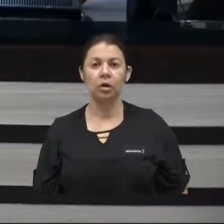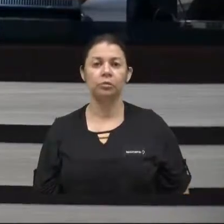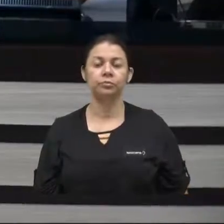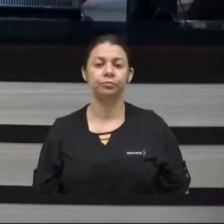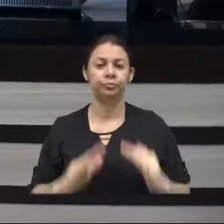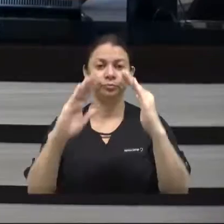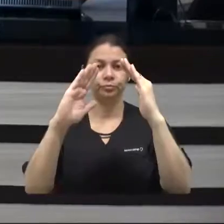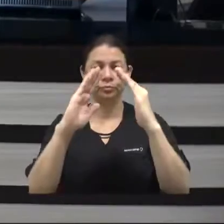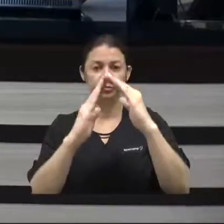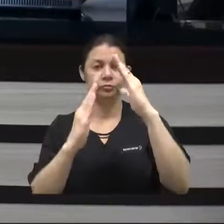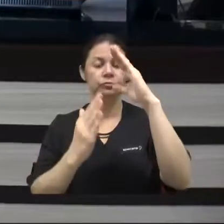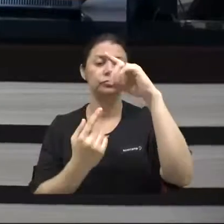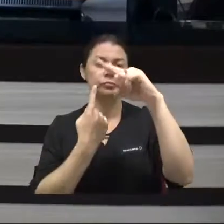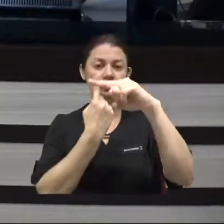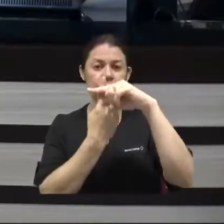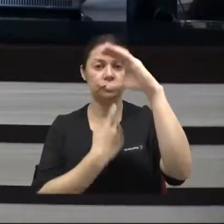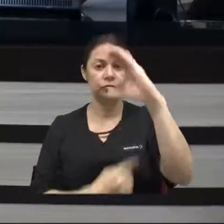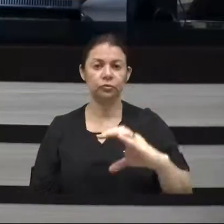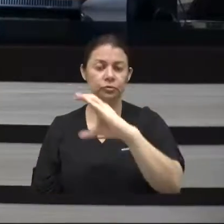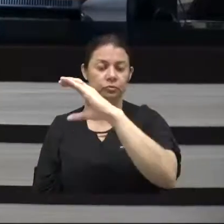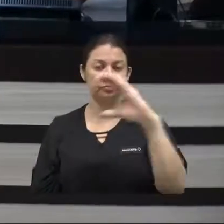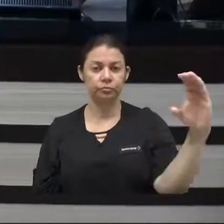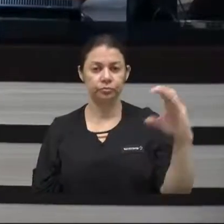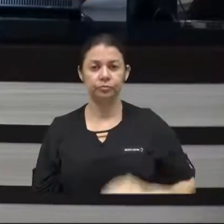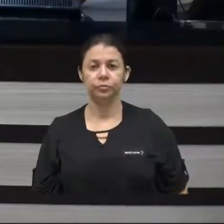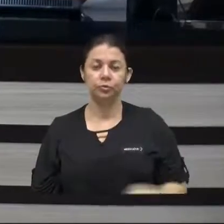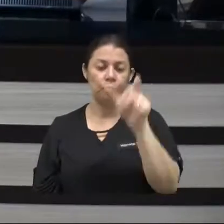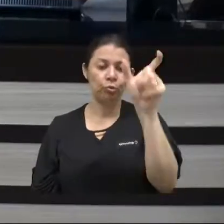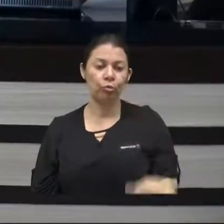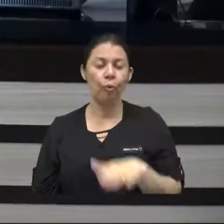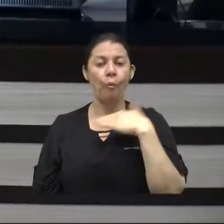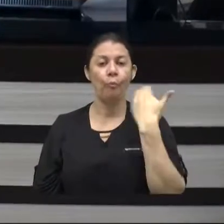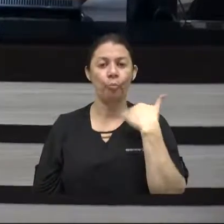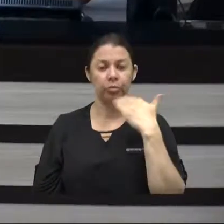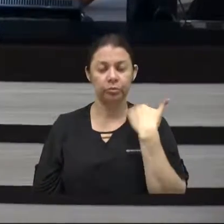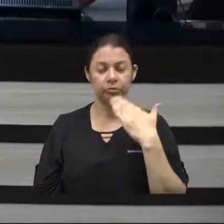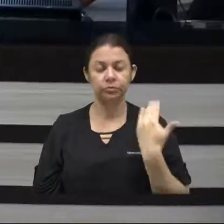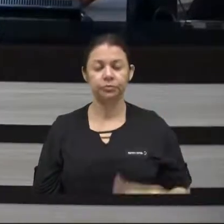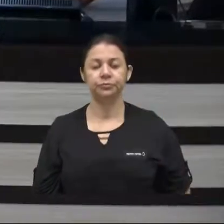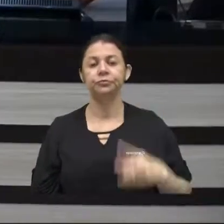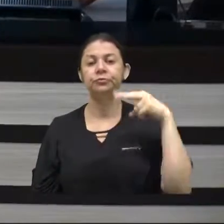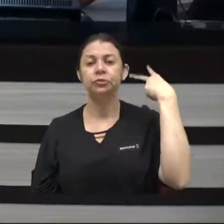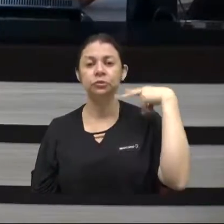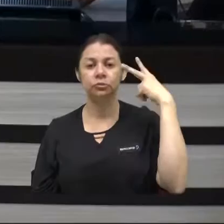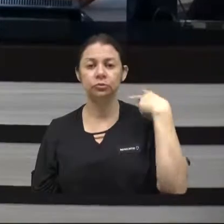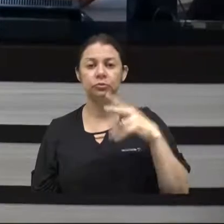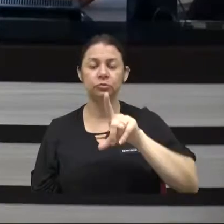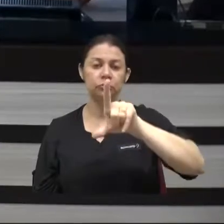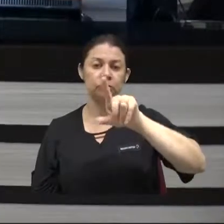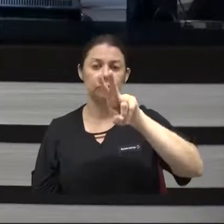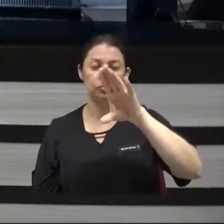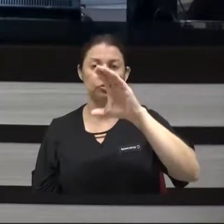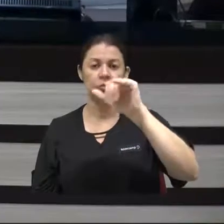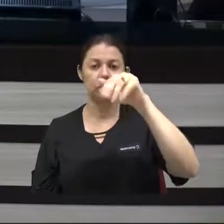último dia 11. Autoria da vereadora Lucinês Aparecida Bogo. Em discussão?